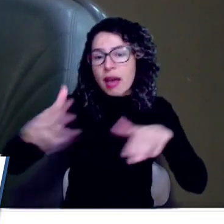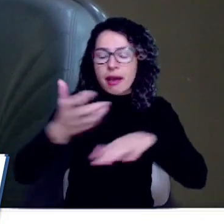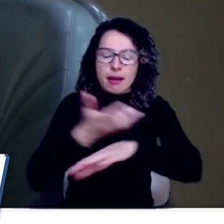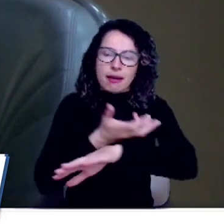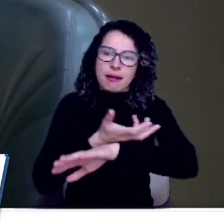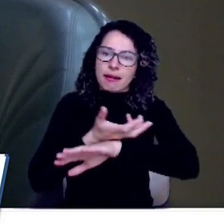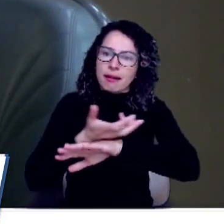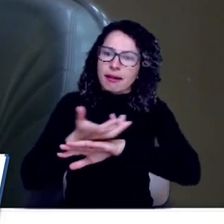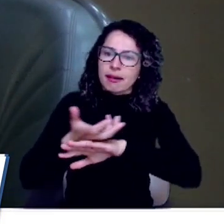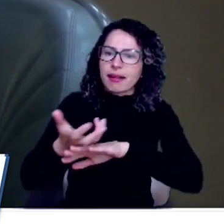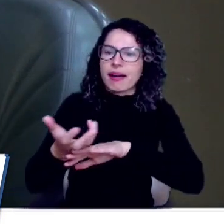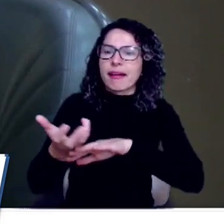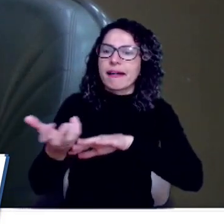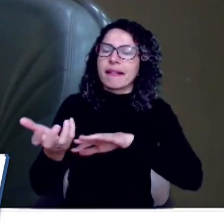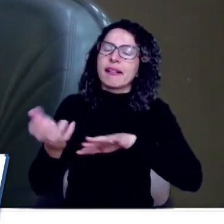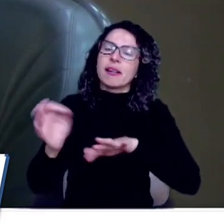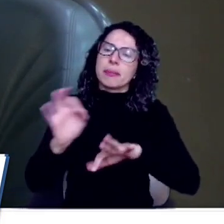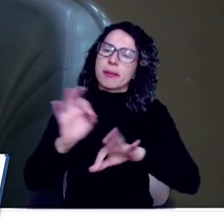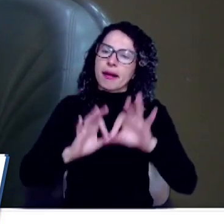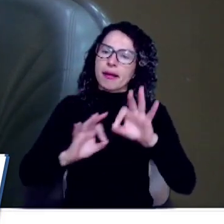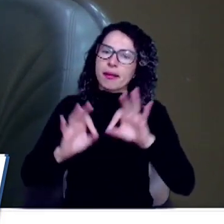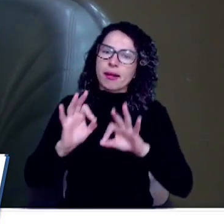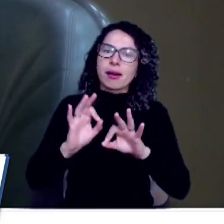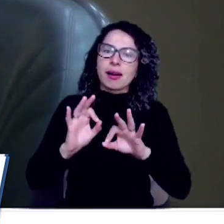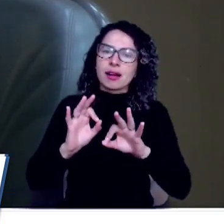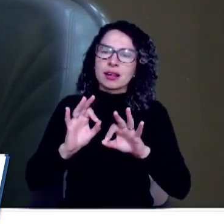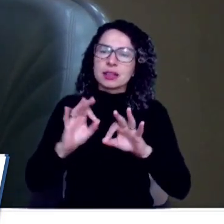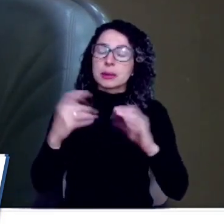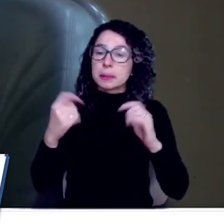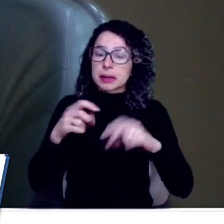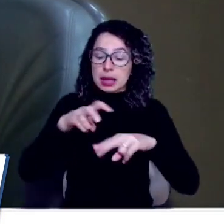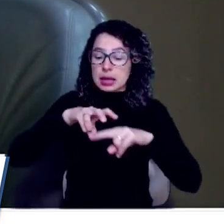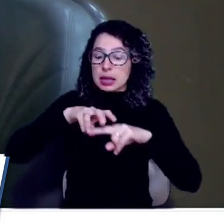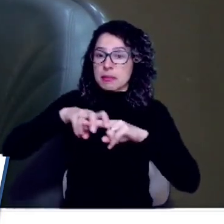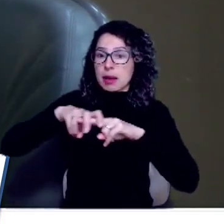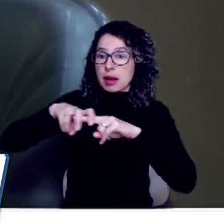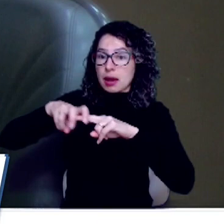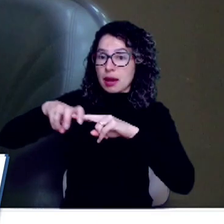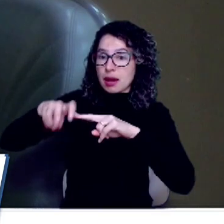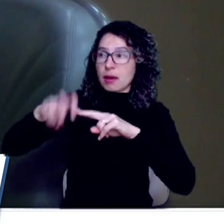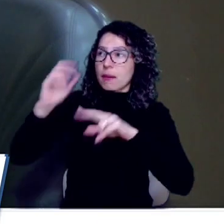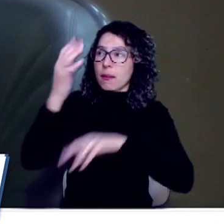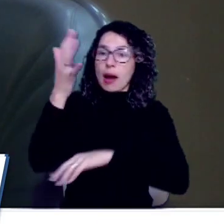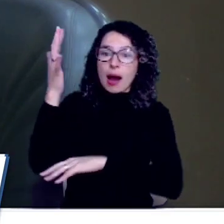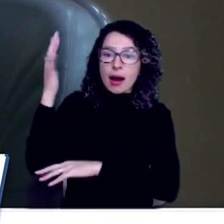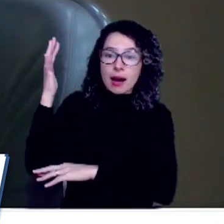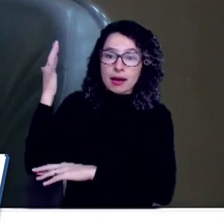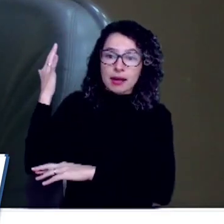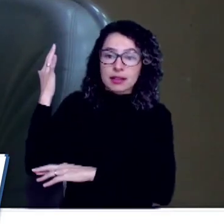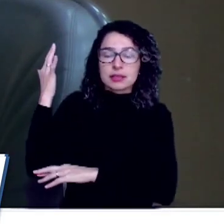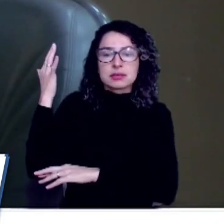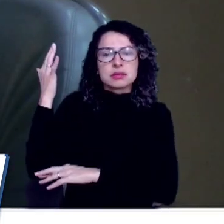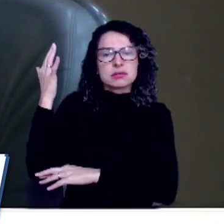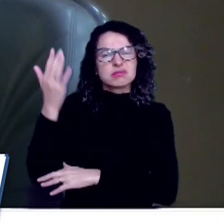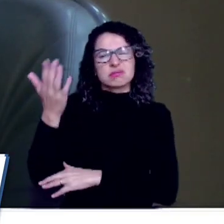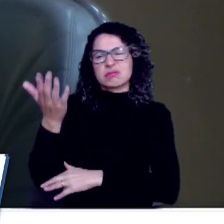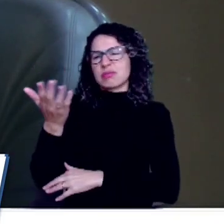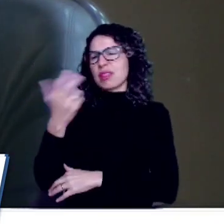que ter bancos, tem que ter árvores. Isso aí é uma